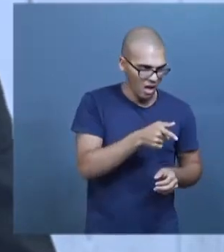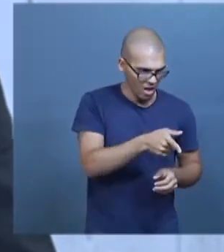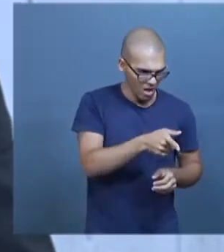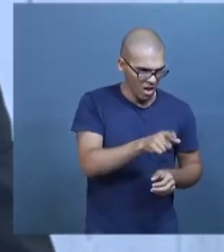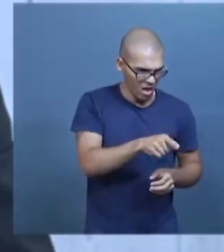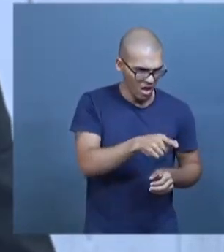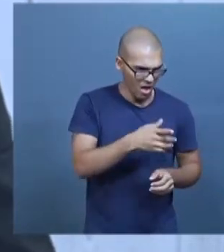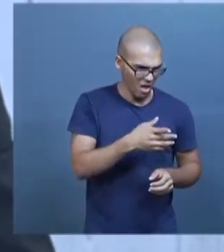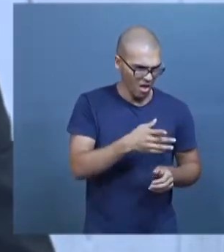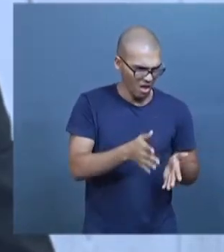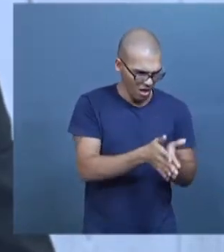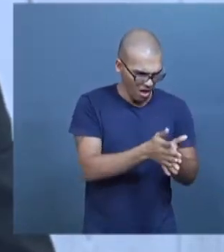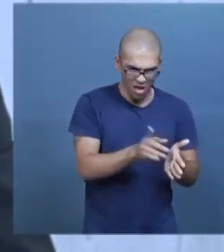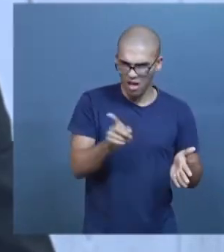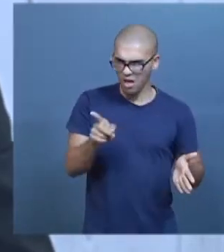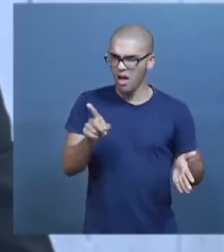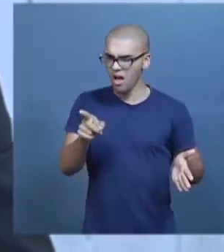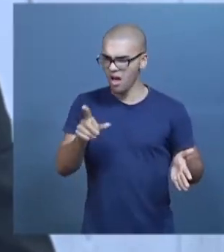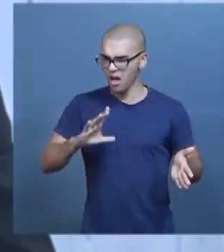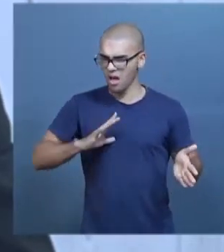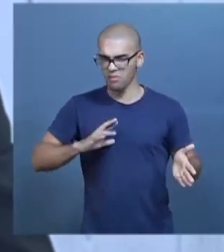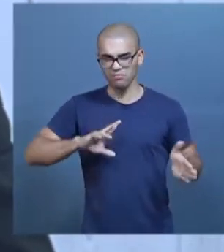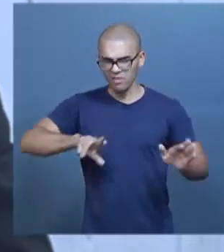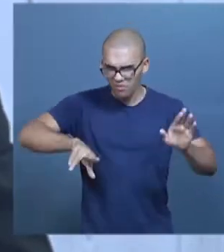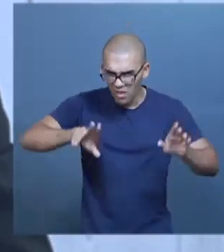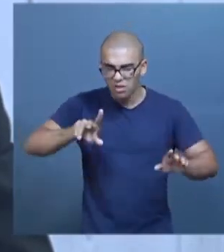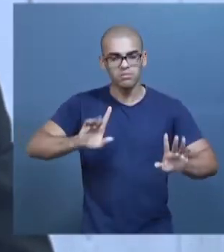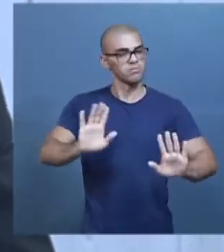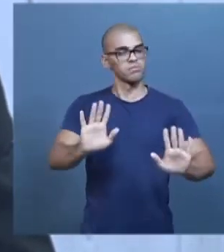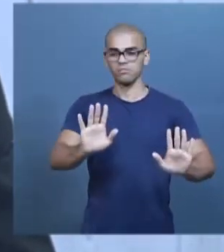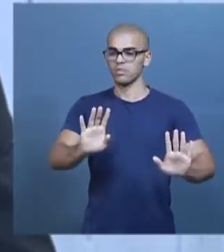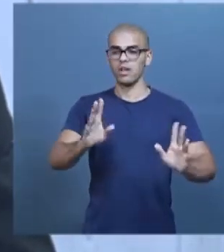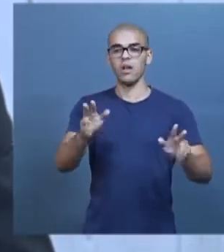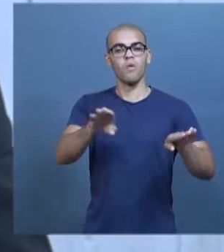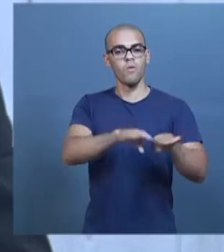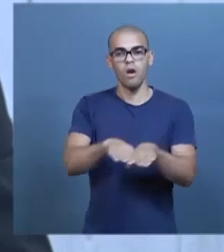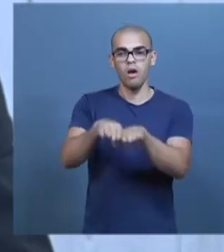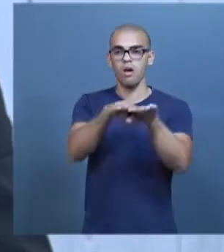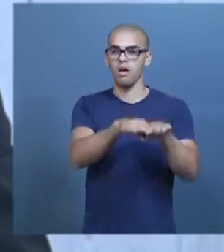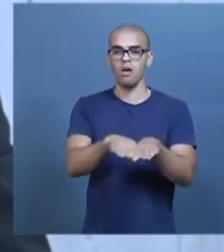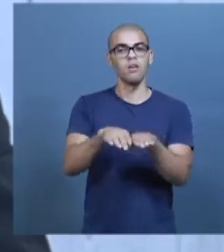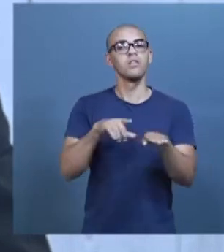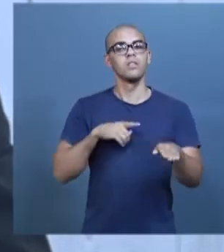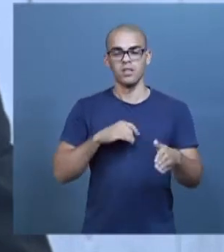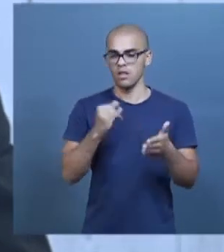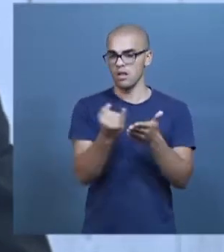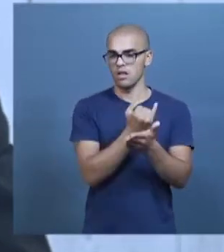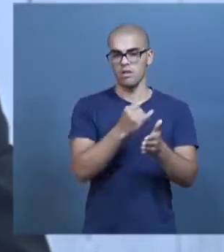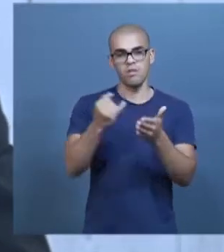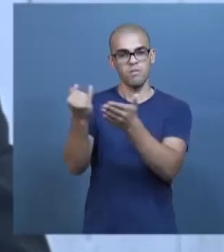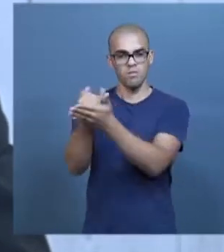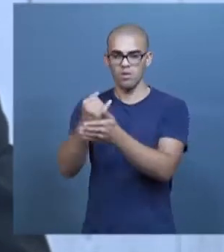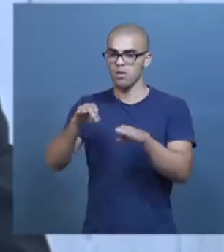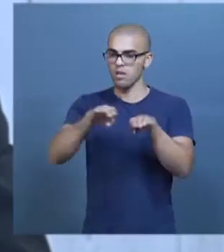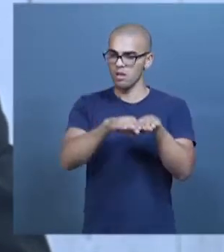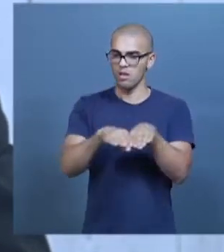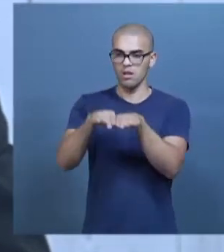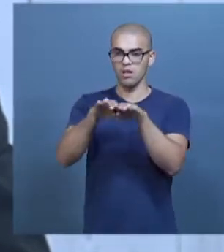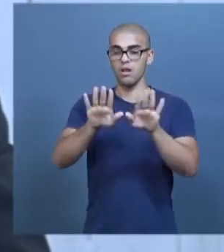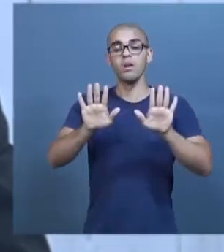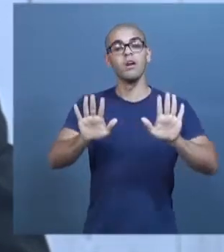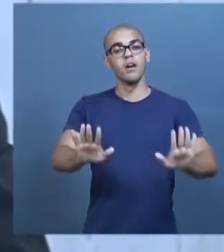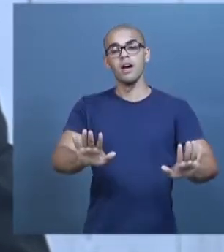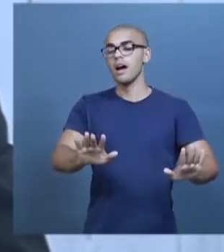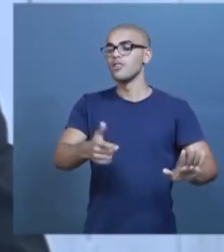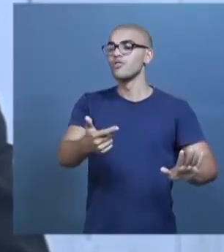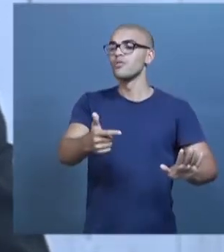rico, quando compra material escolar, toda a gama de produtos que incidem os impostos, então, ao não fazer essa distinção,